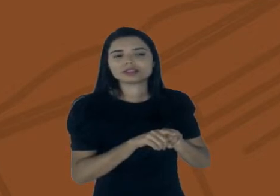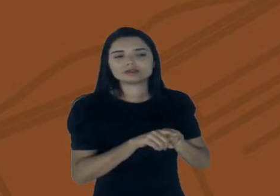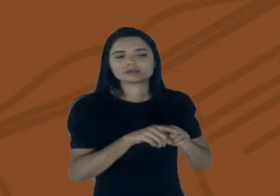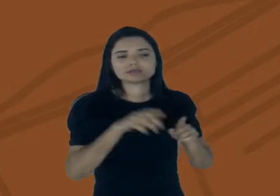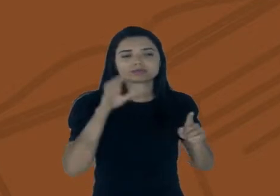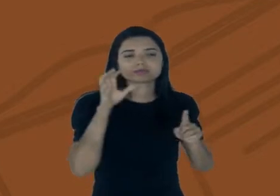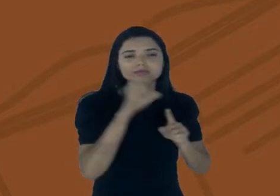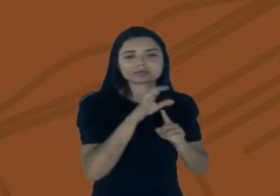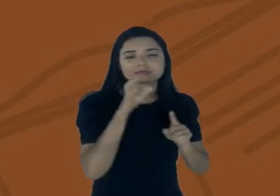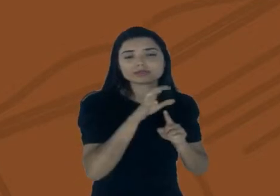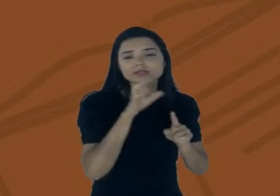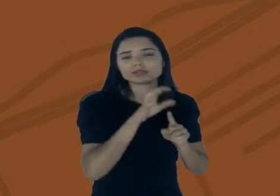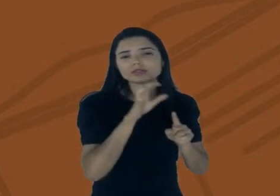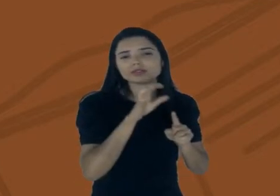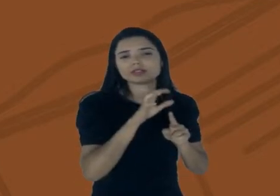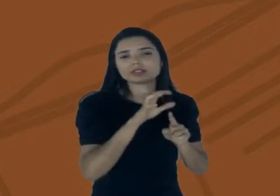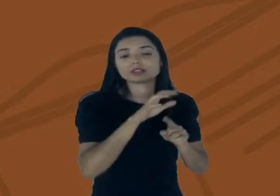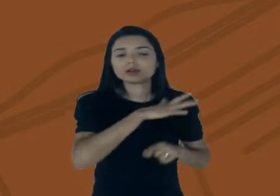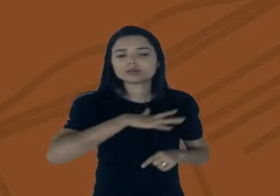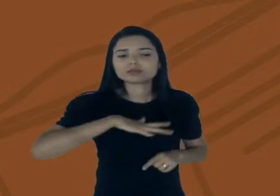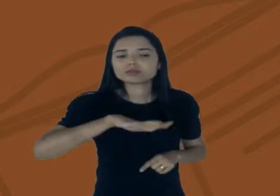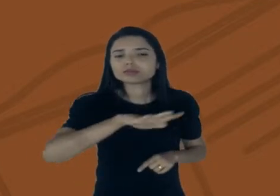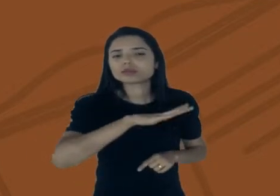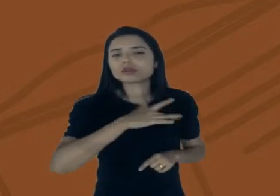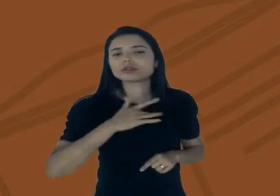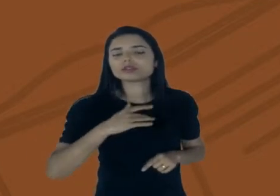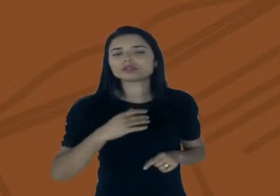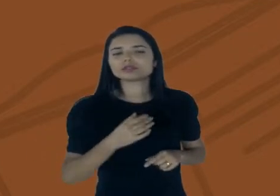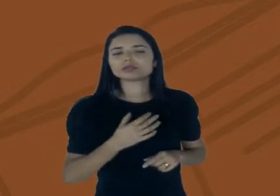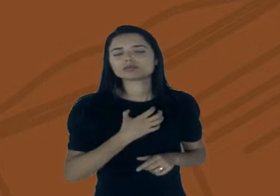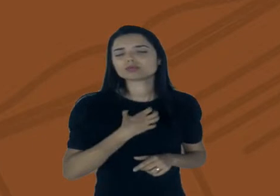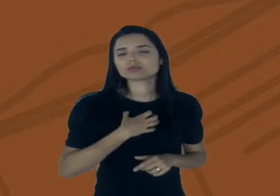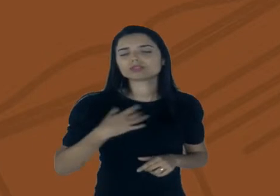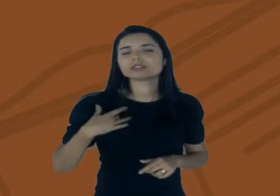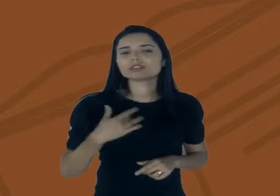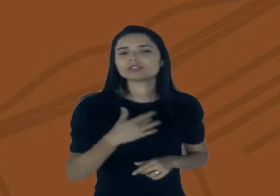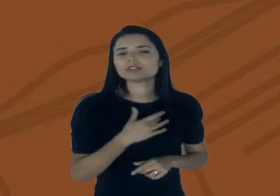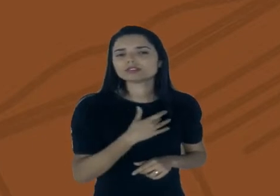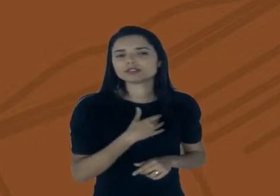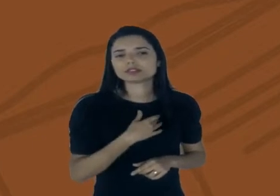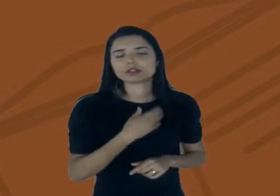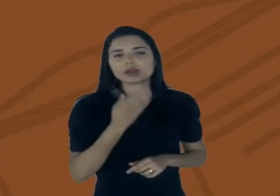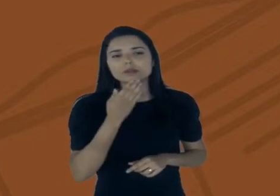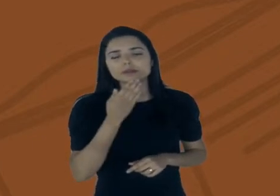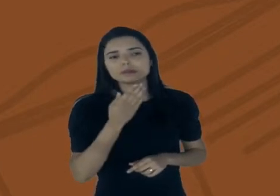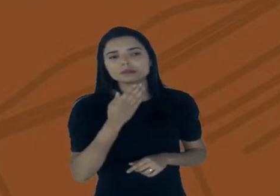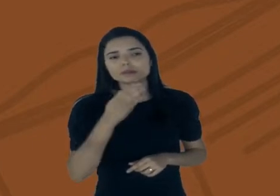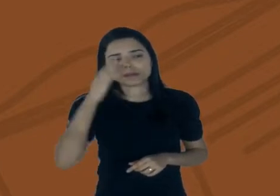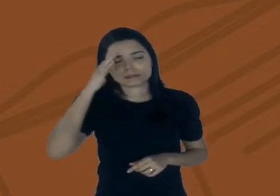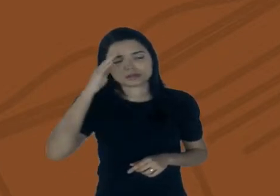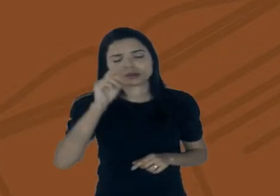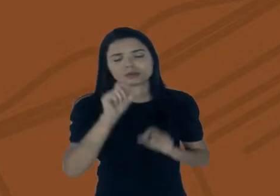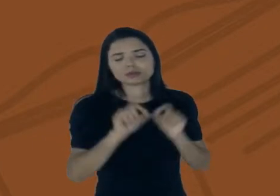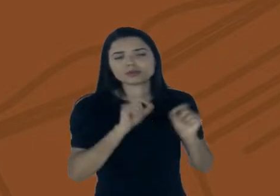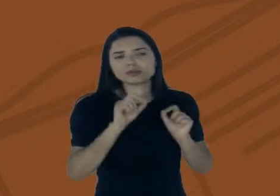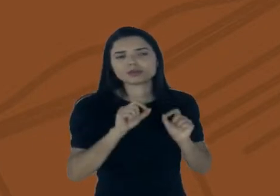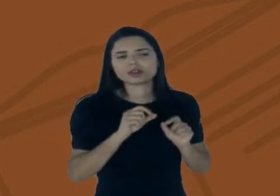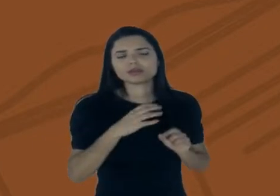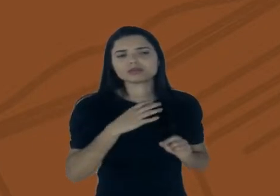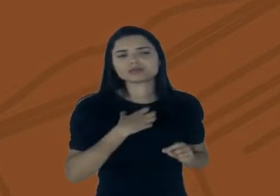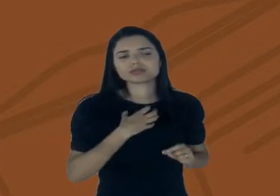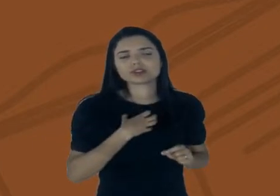se faça presente na vida das pessoas. Principalmente os hábitos pouco ou nada saudáveis, como a